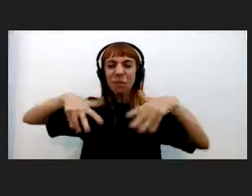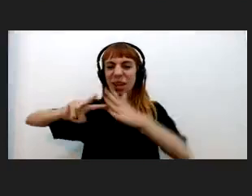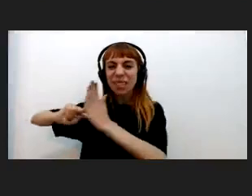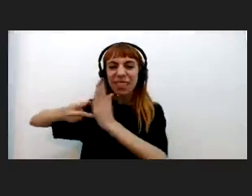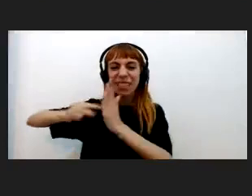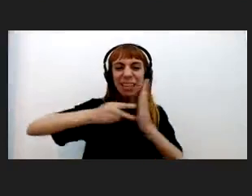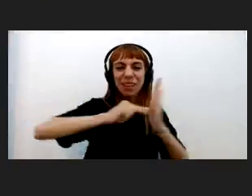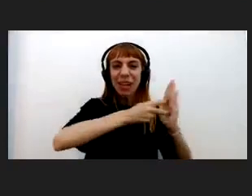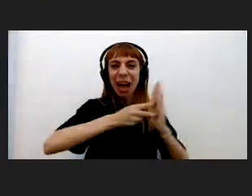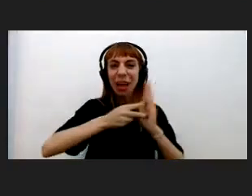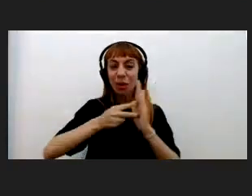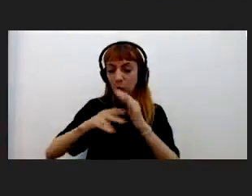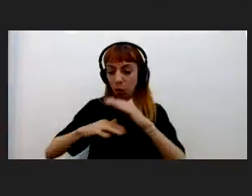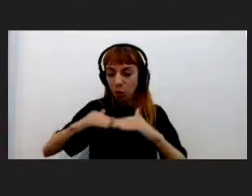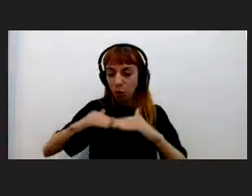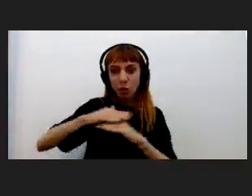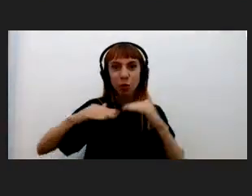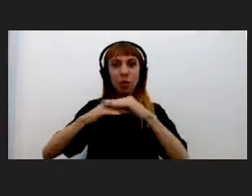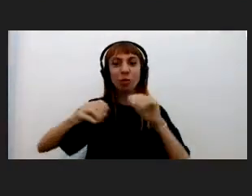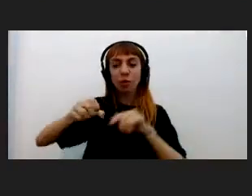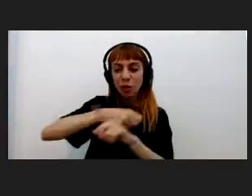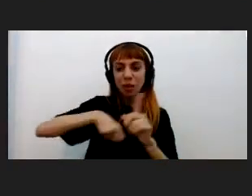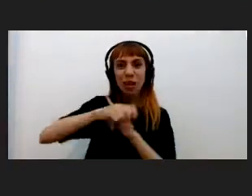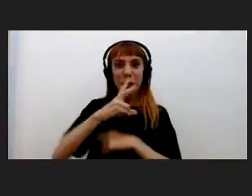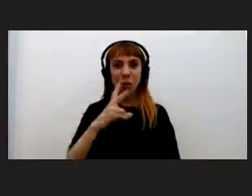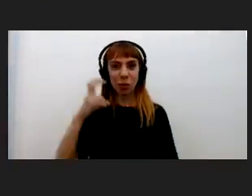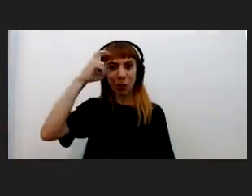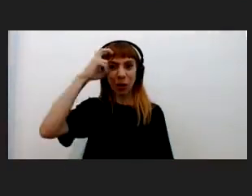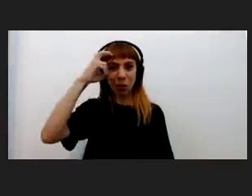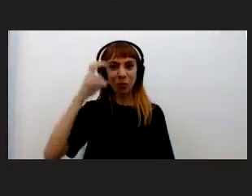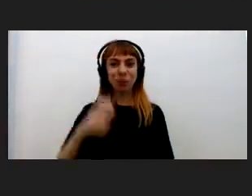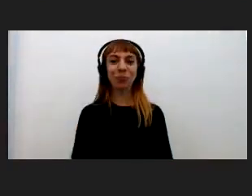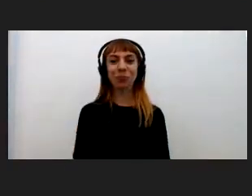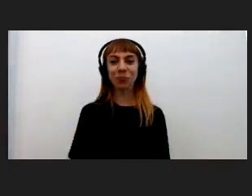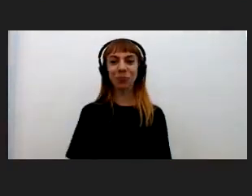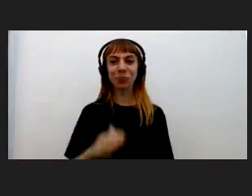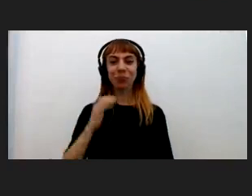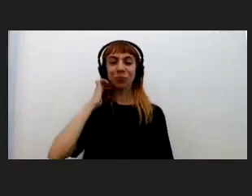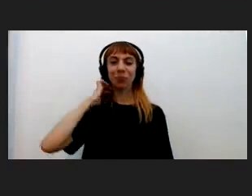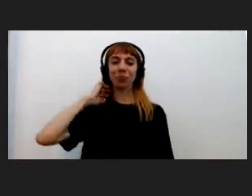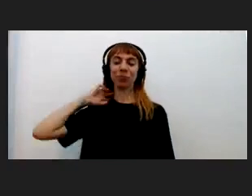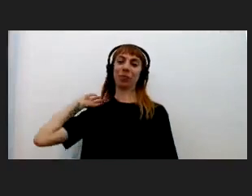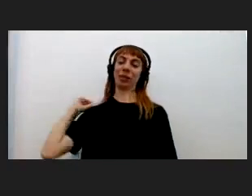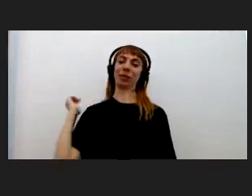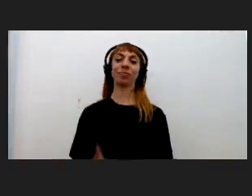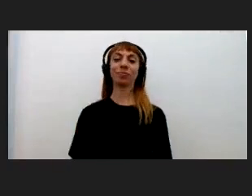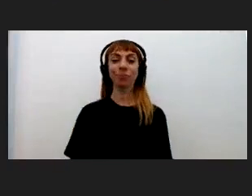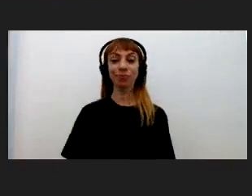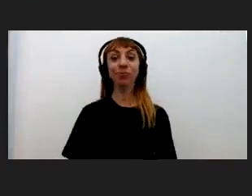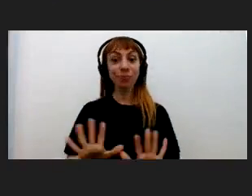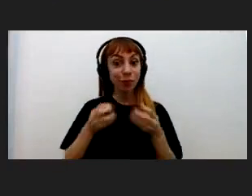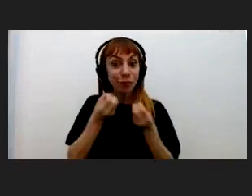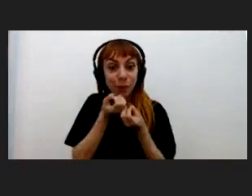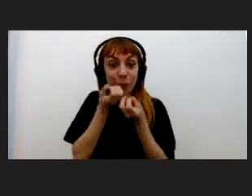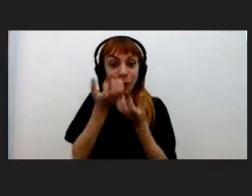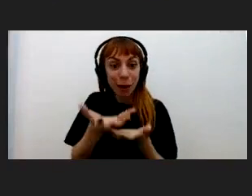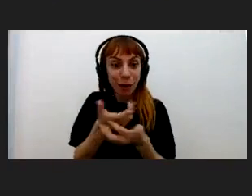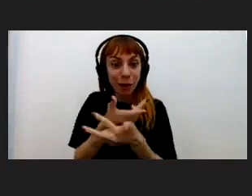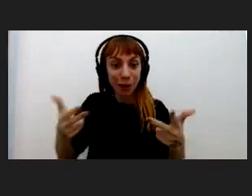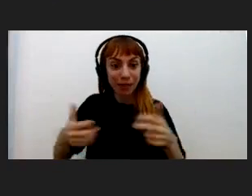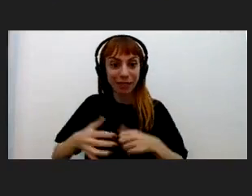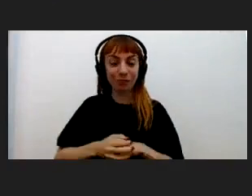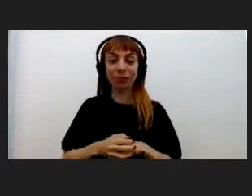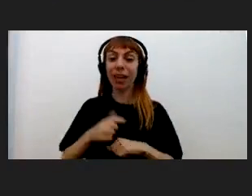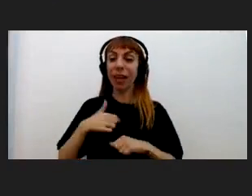que esses dias eu tive uma experiência dentro de um grupo? Agora eu estou trabalhando em uma outra instituição também, dentro de um